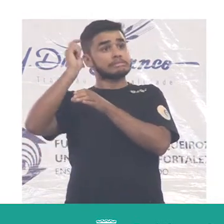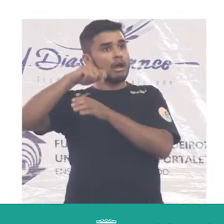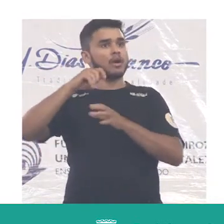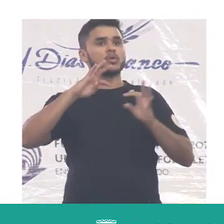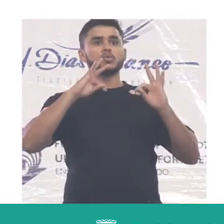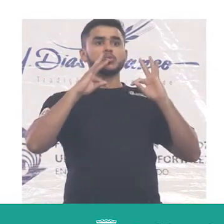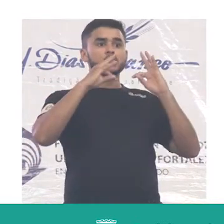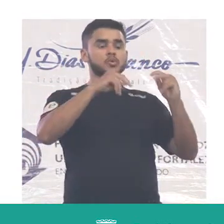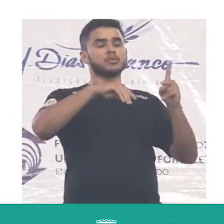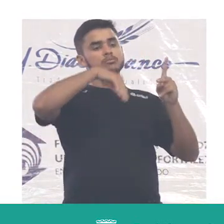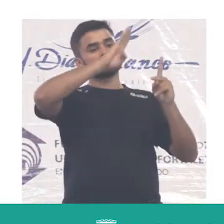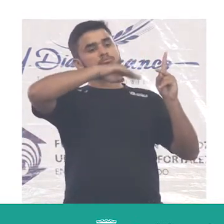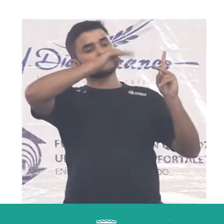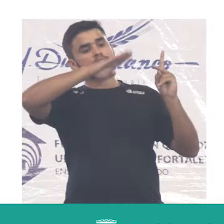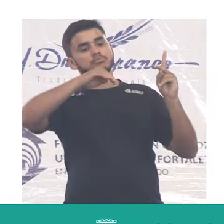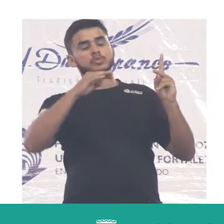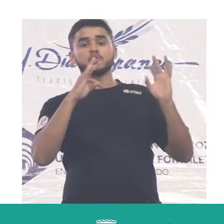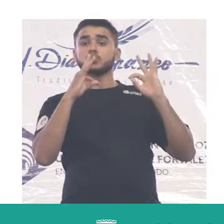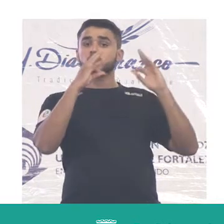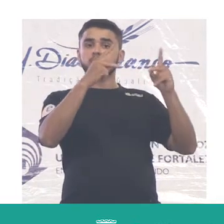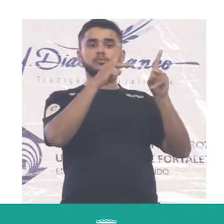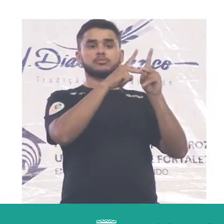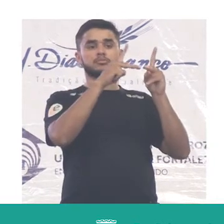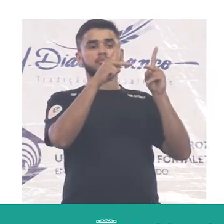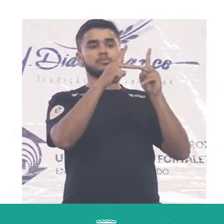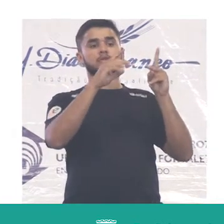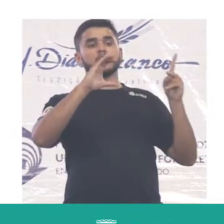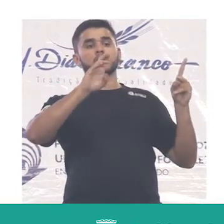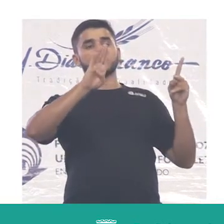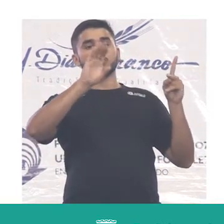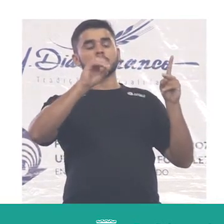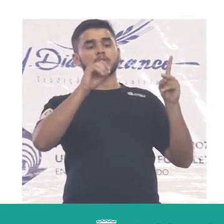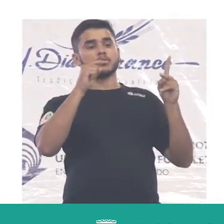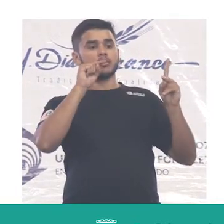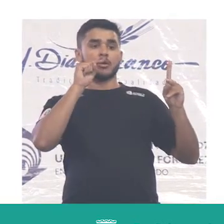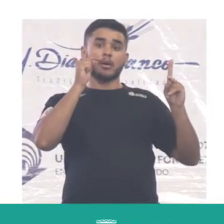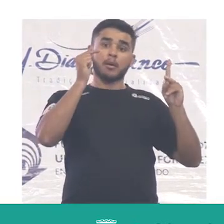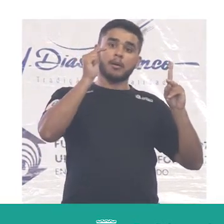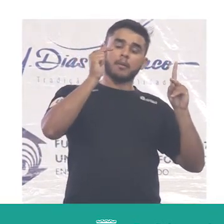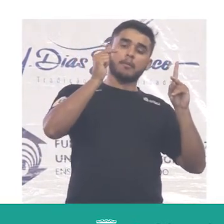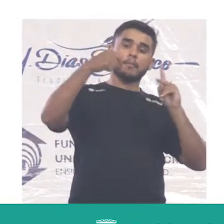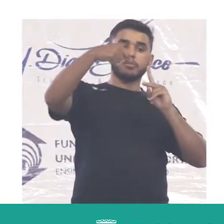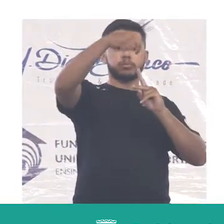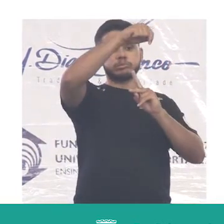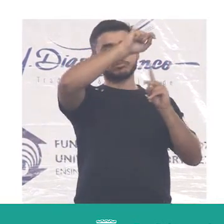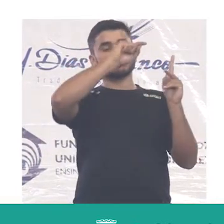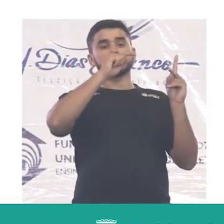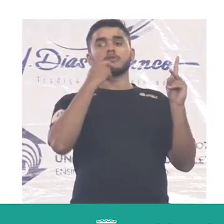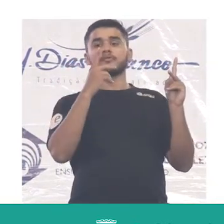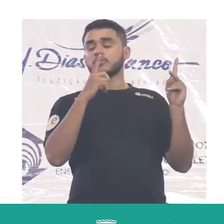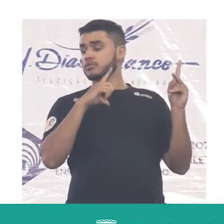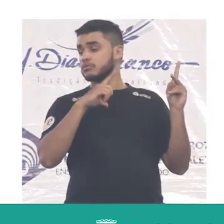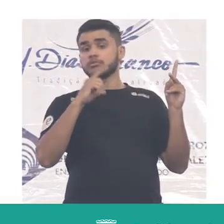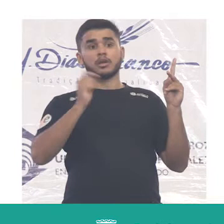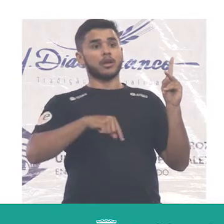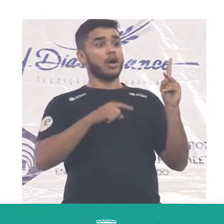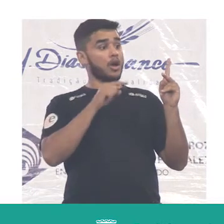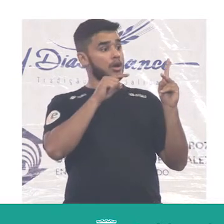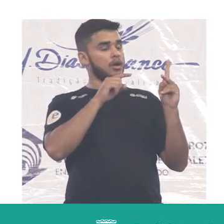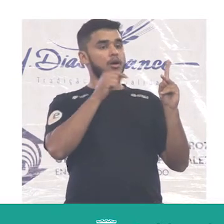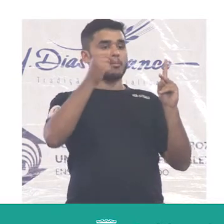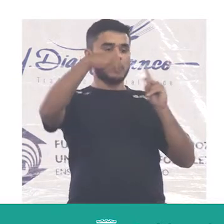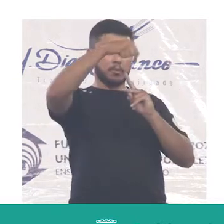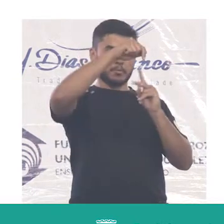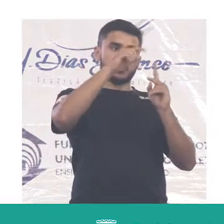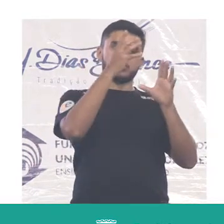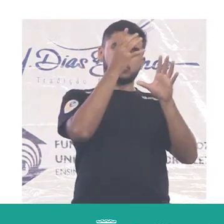pintar a peça representada abaixo, que é formada por 14 desses cubos? Sabendo que não há cubos